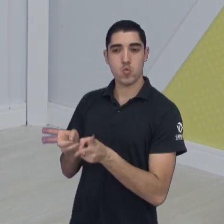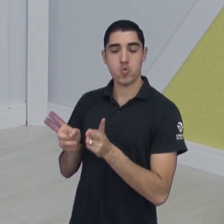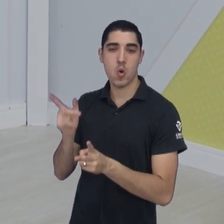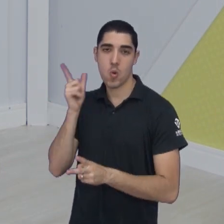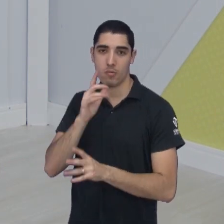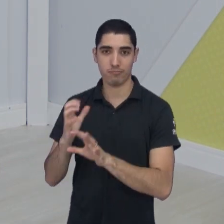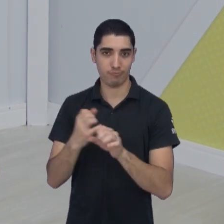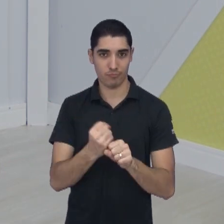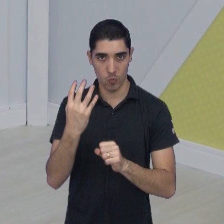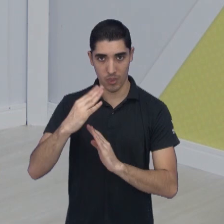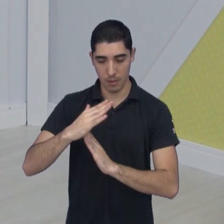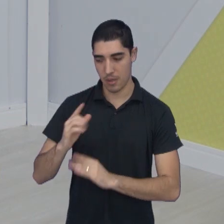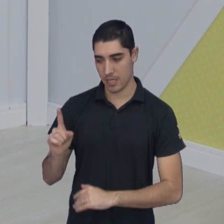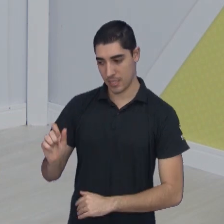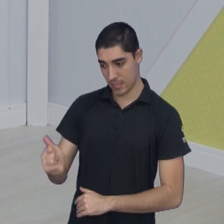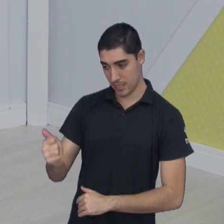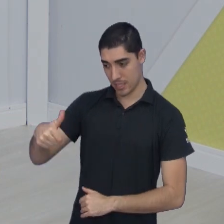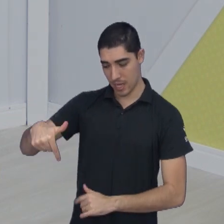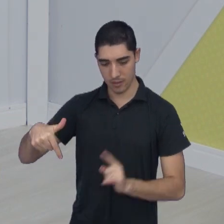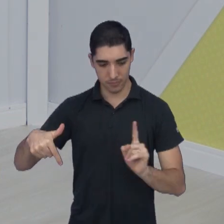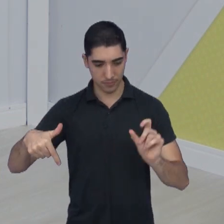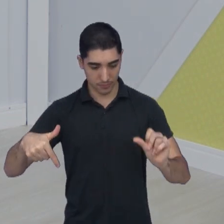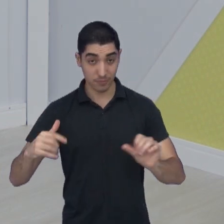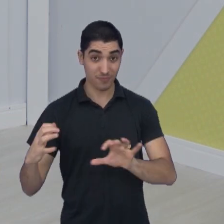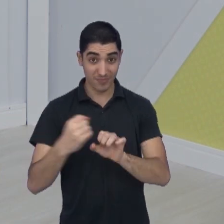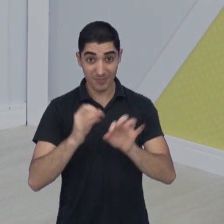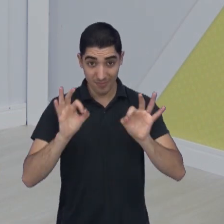por 17-16. Placar final,